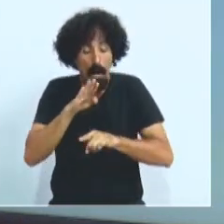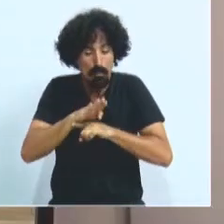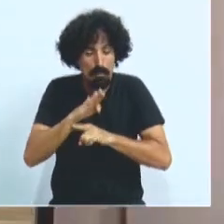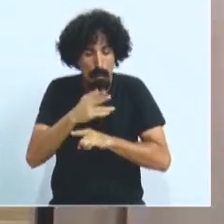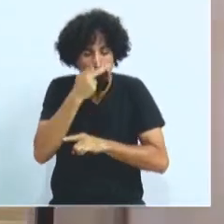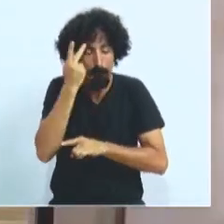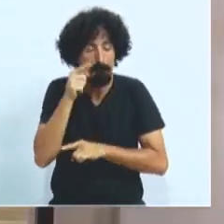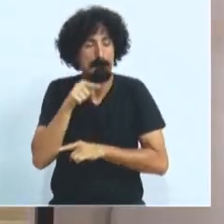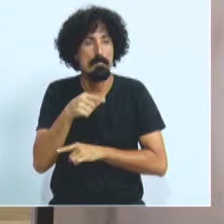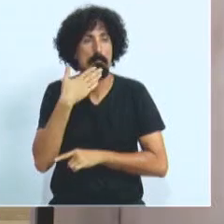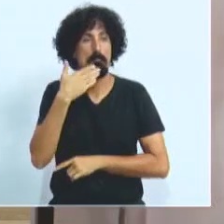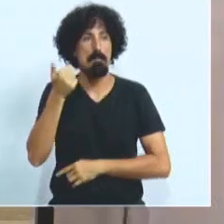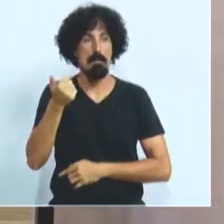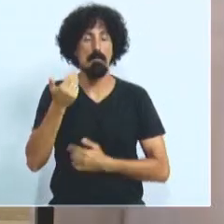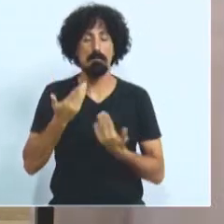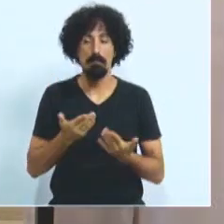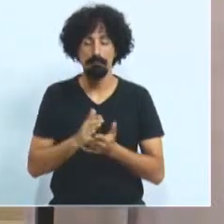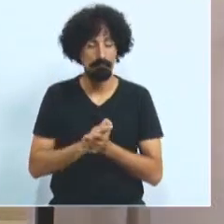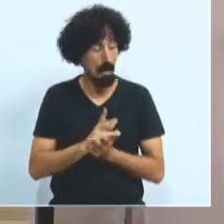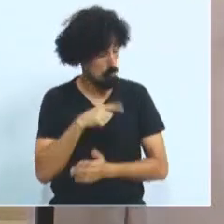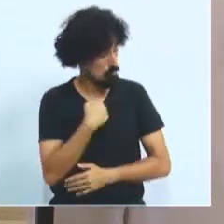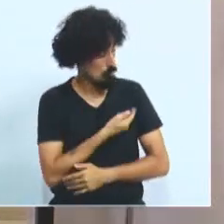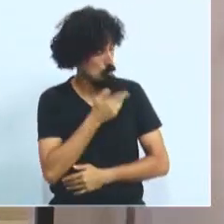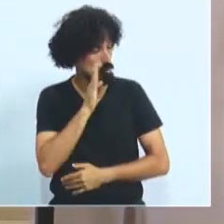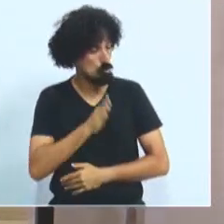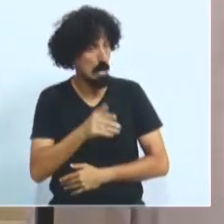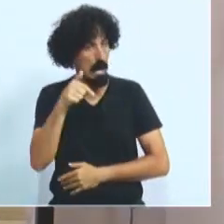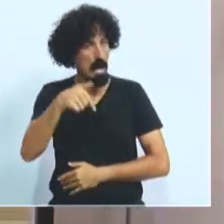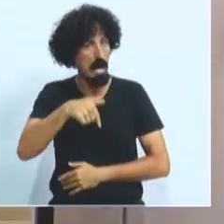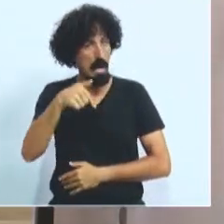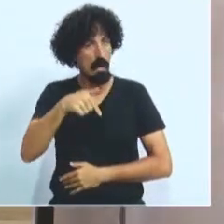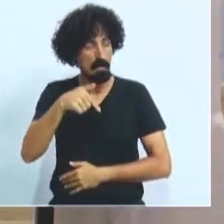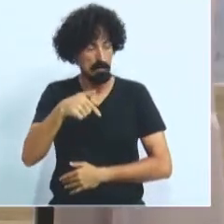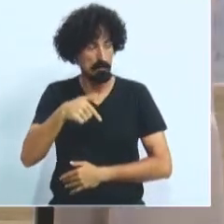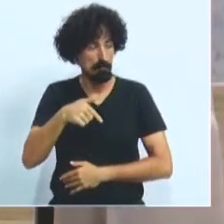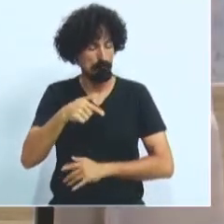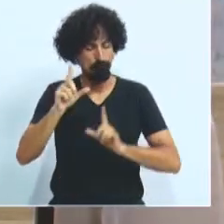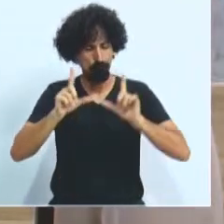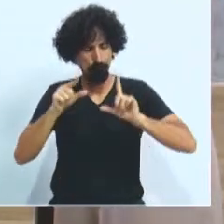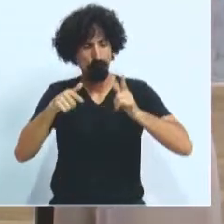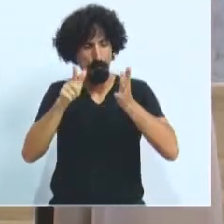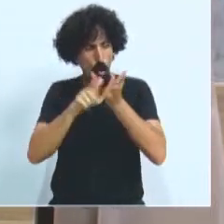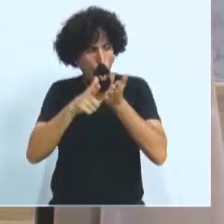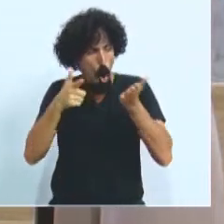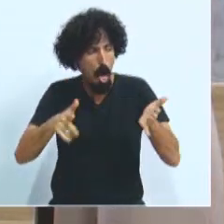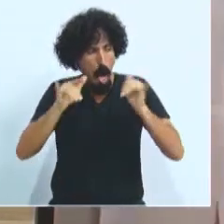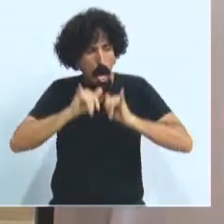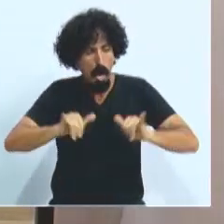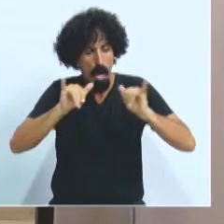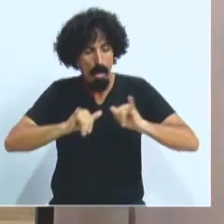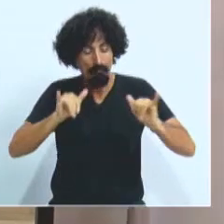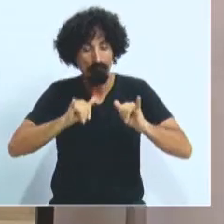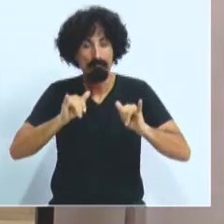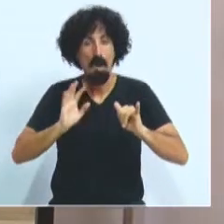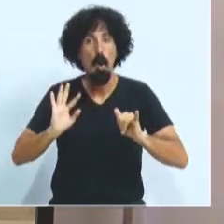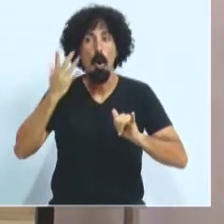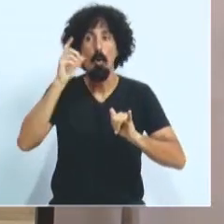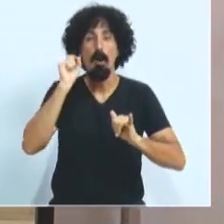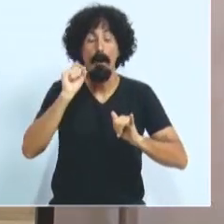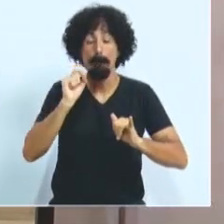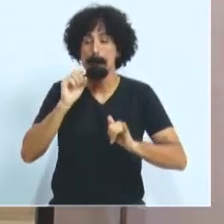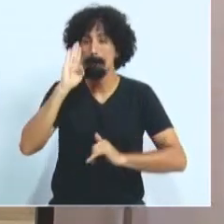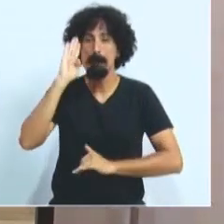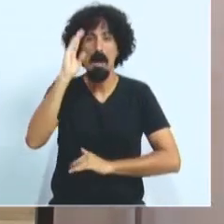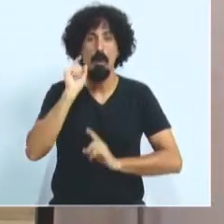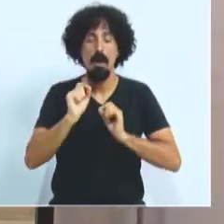Nós já mostramos em várias ocasiões aqui, através do nosso jornalismo, situações onde, principalmente bebês, né? Eu acho que